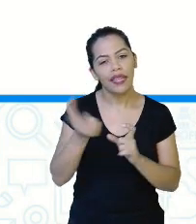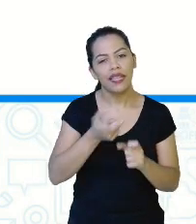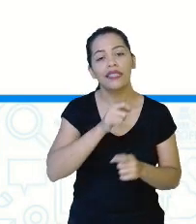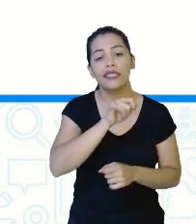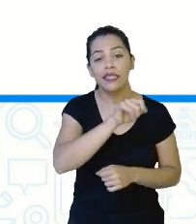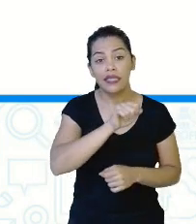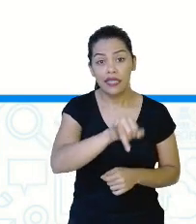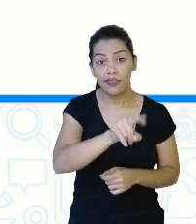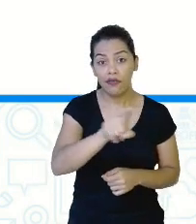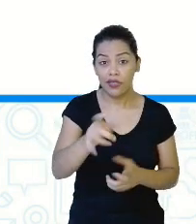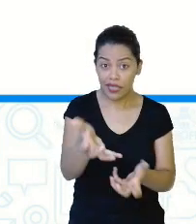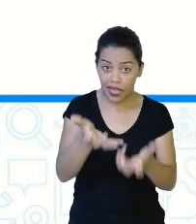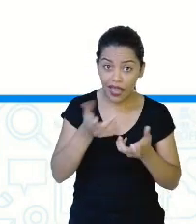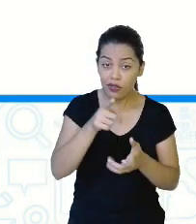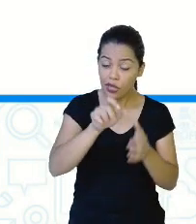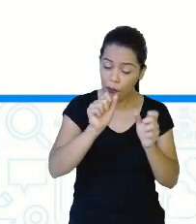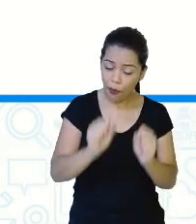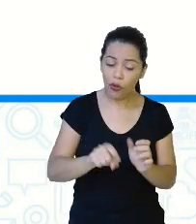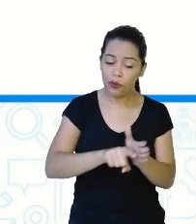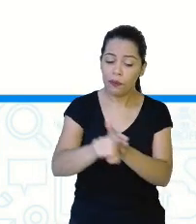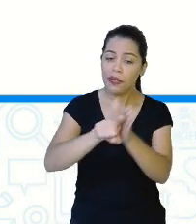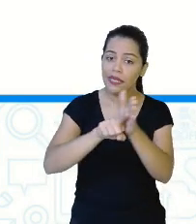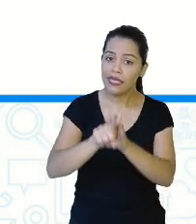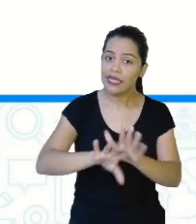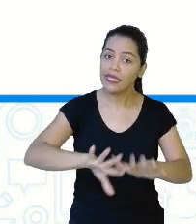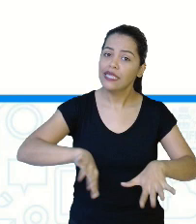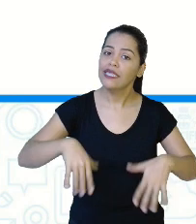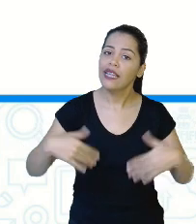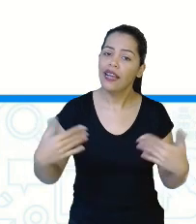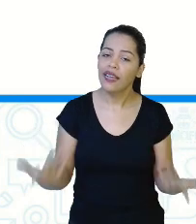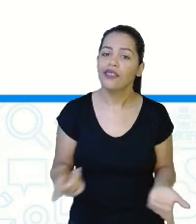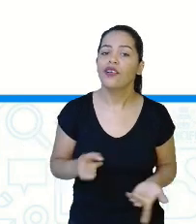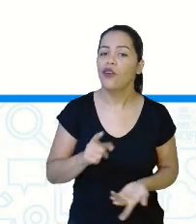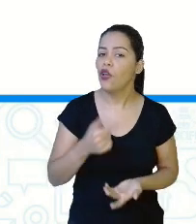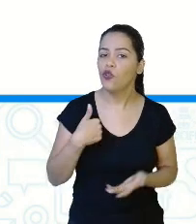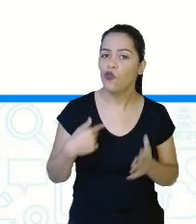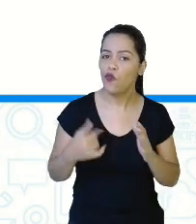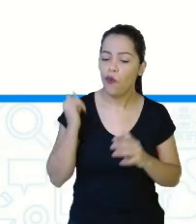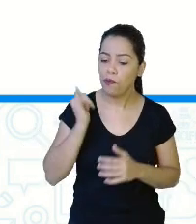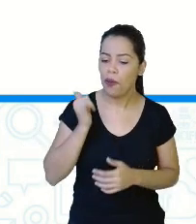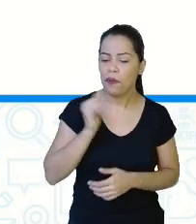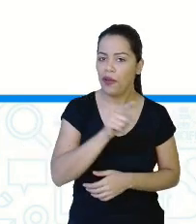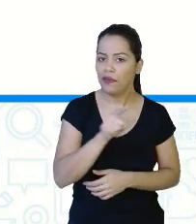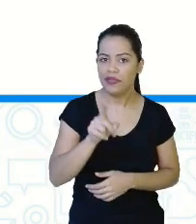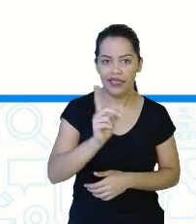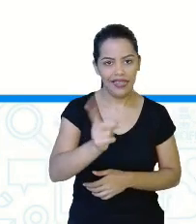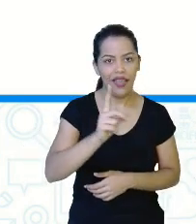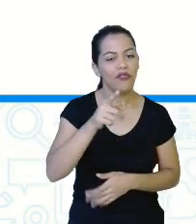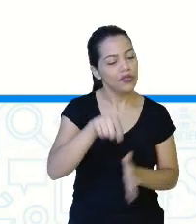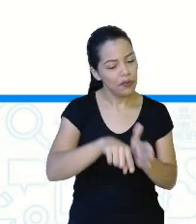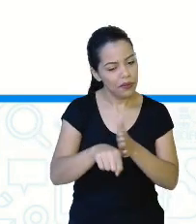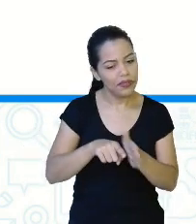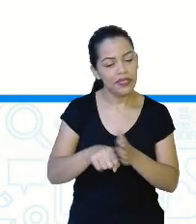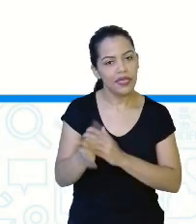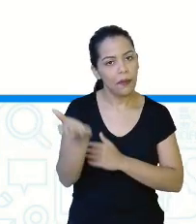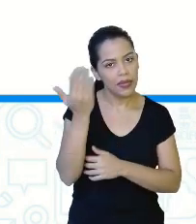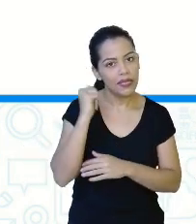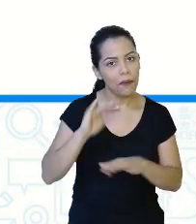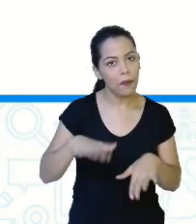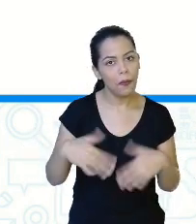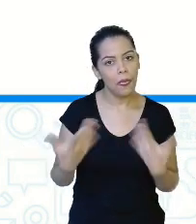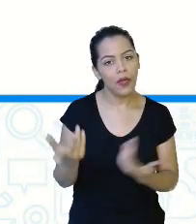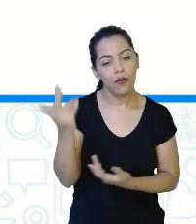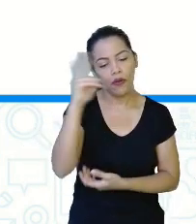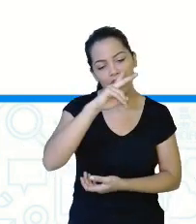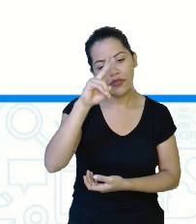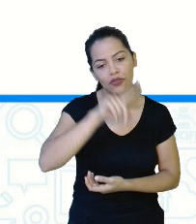aí. Não vou contar para vocês, não. Como foi essa que chegou essa feijoada aqui no Brasil. Mas então, a palavra